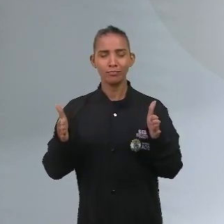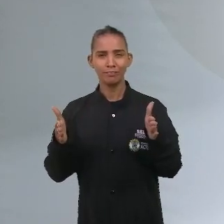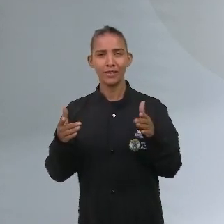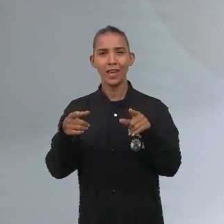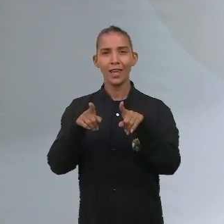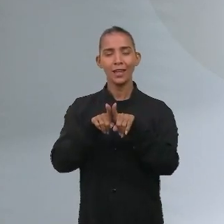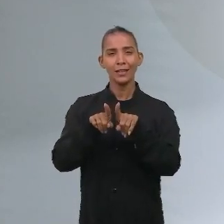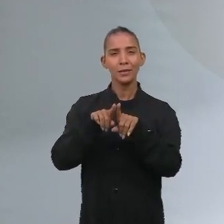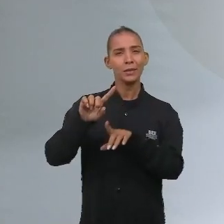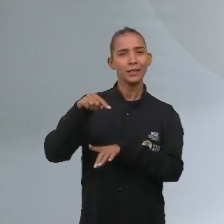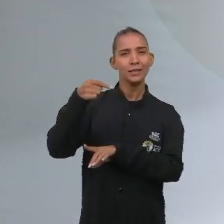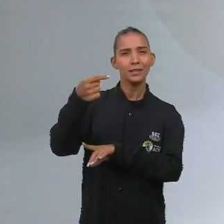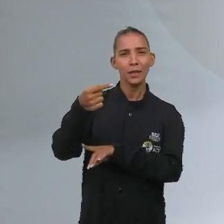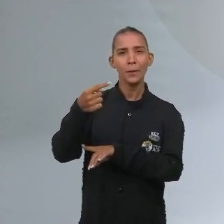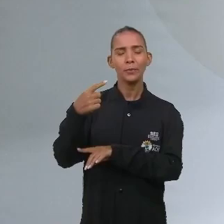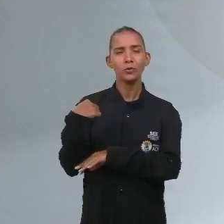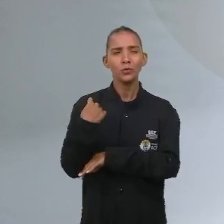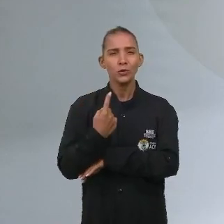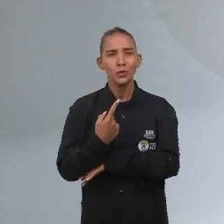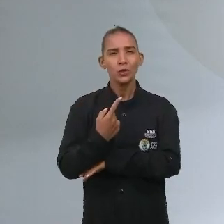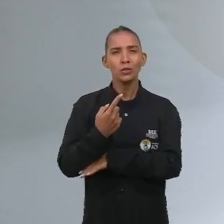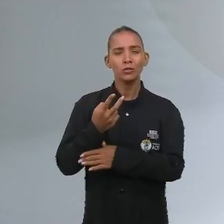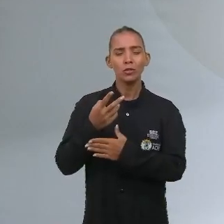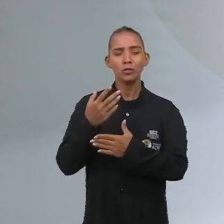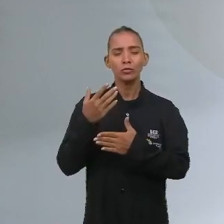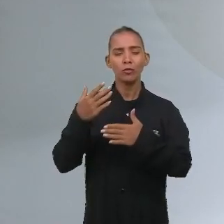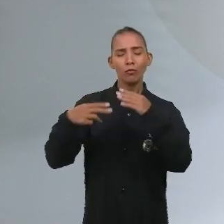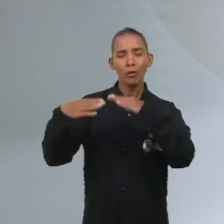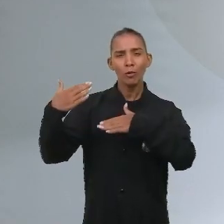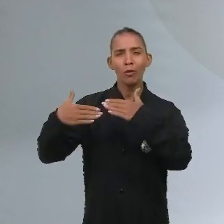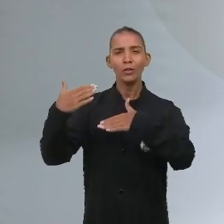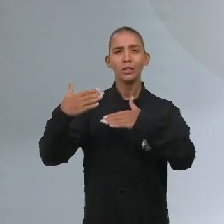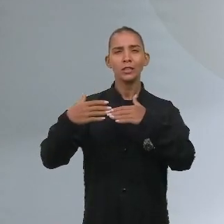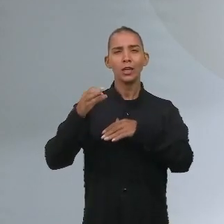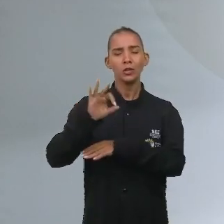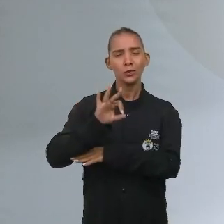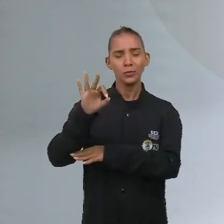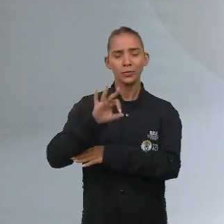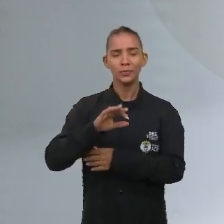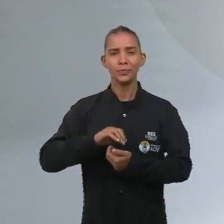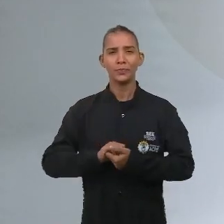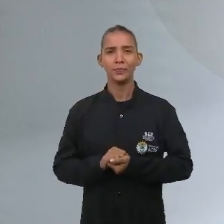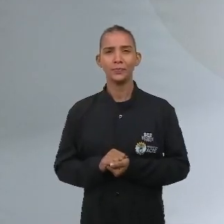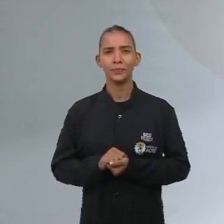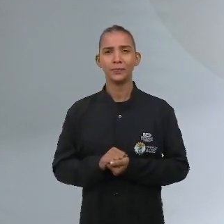e depois nós vamos um pouco para as probabilidades. Vamos começar.